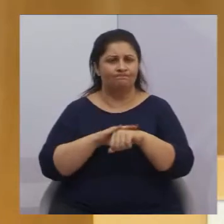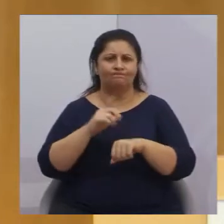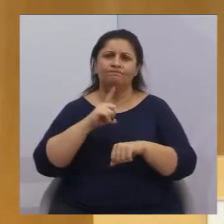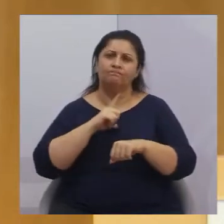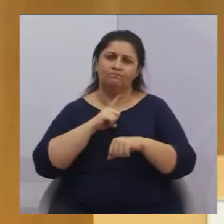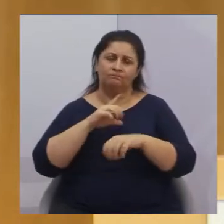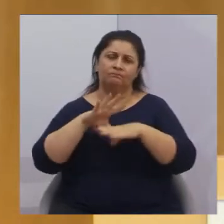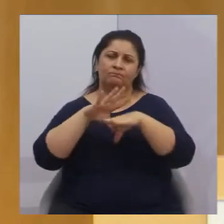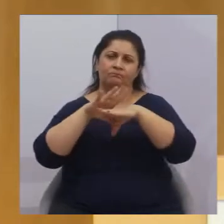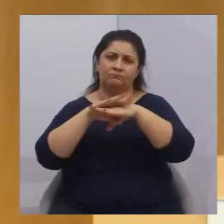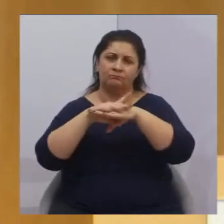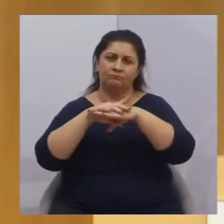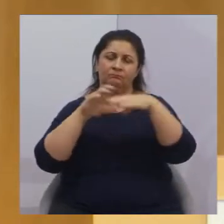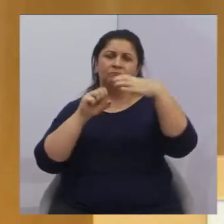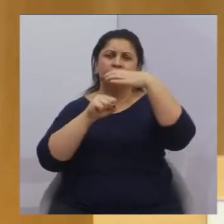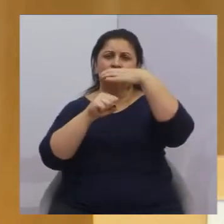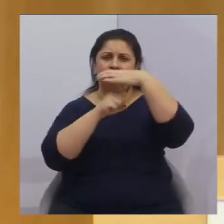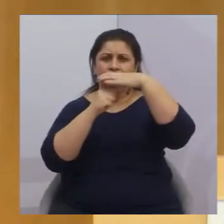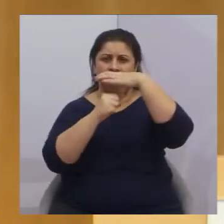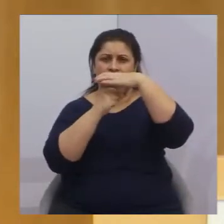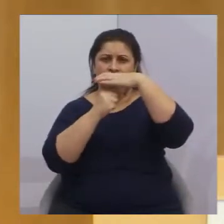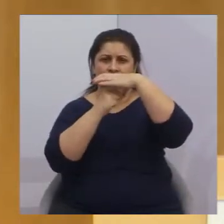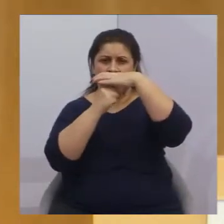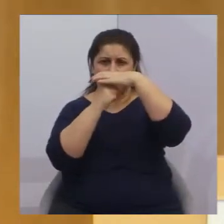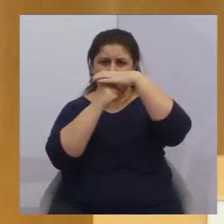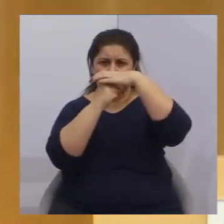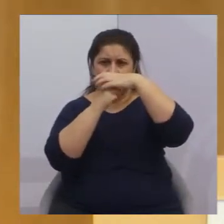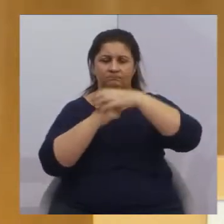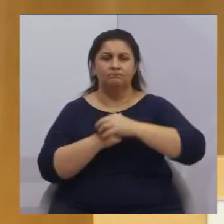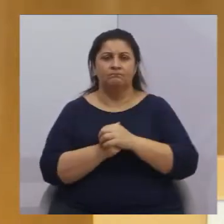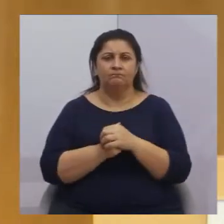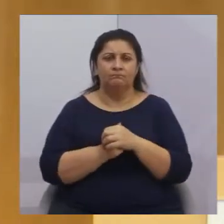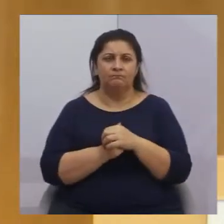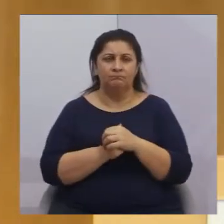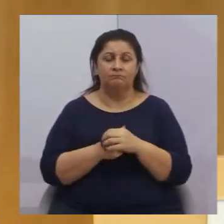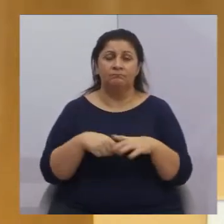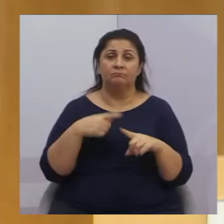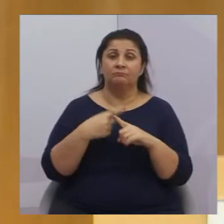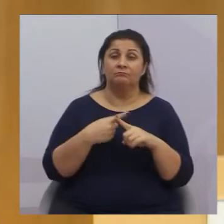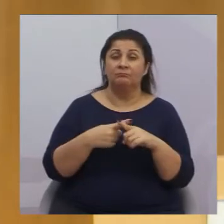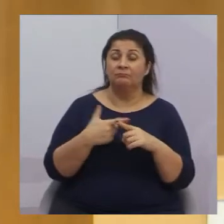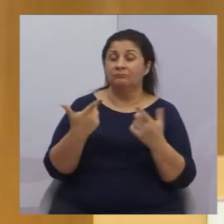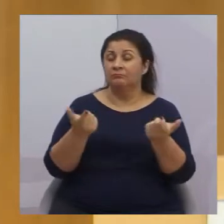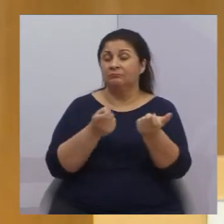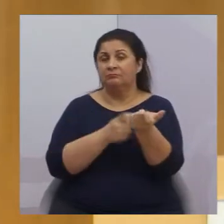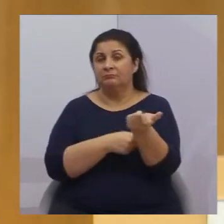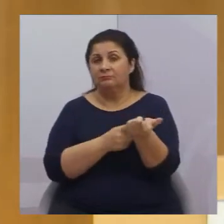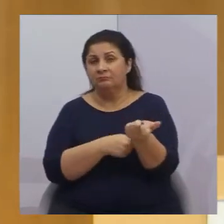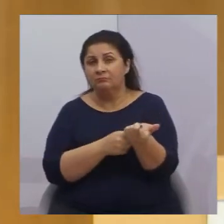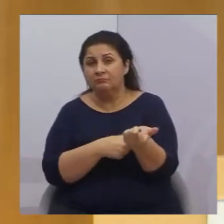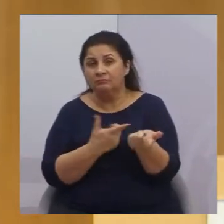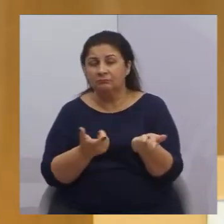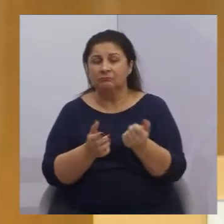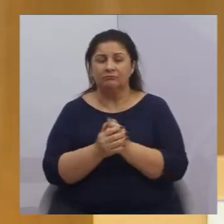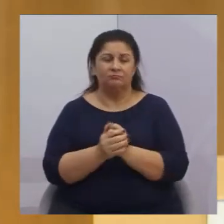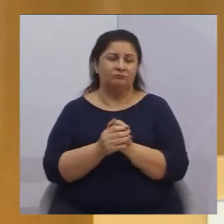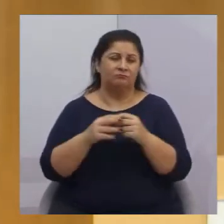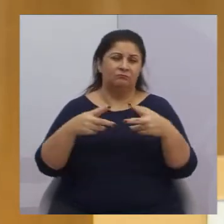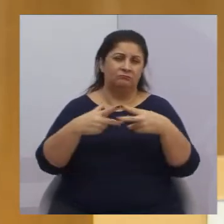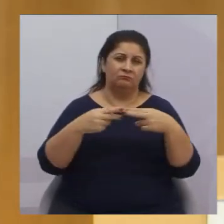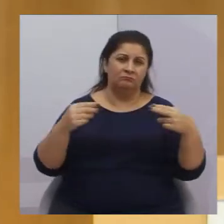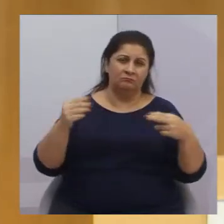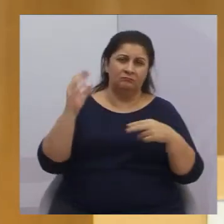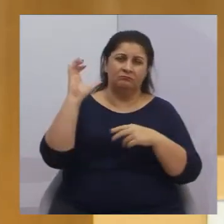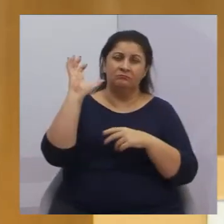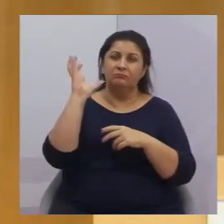os acometidos pela síndrome de burnout, por conta da tensão, por conta do cenário, por